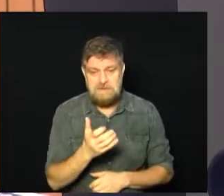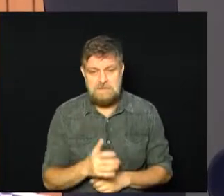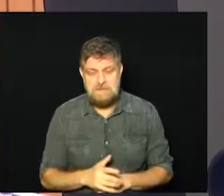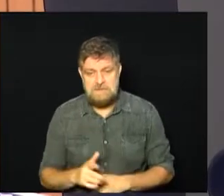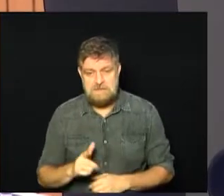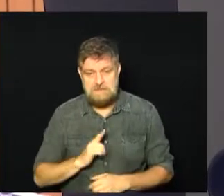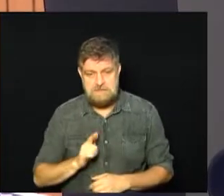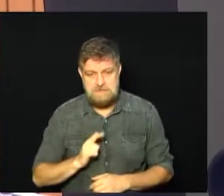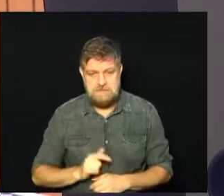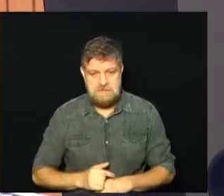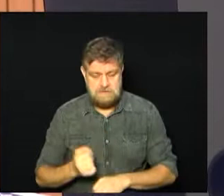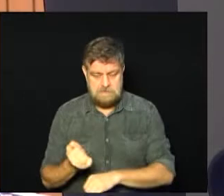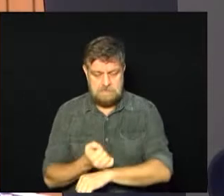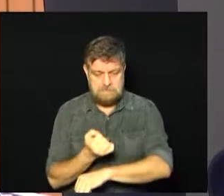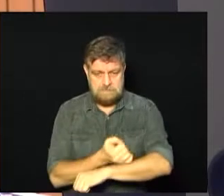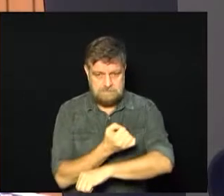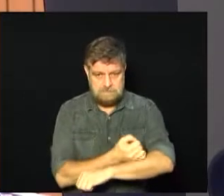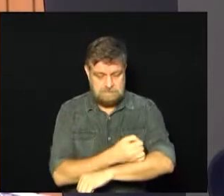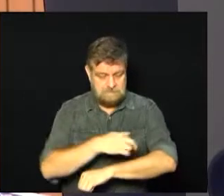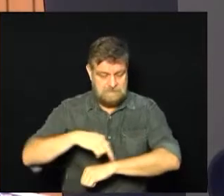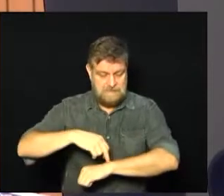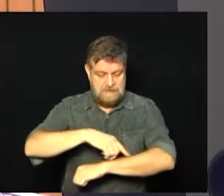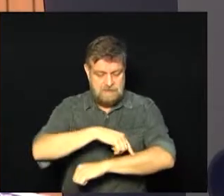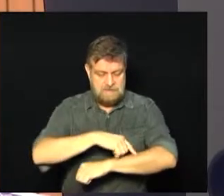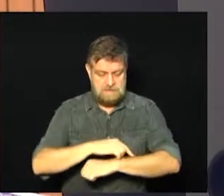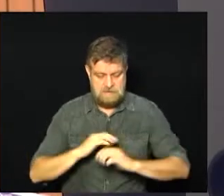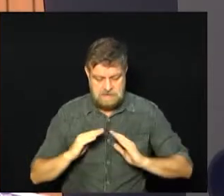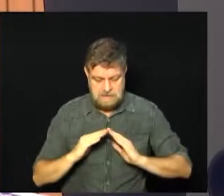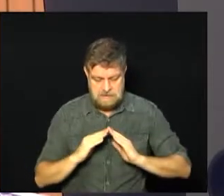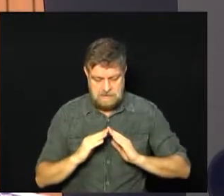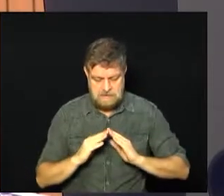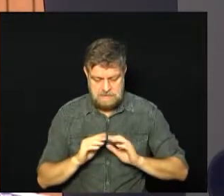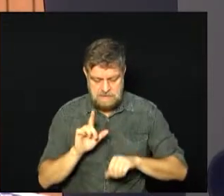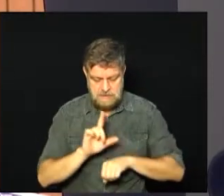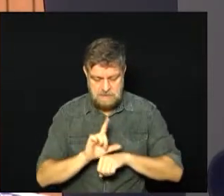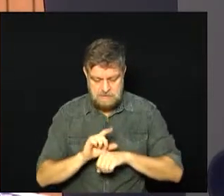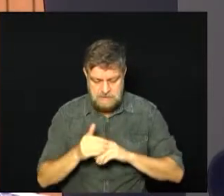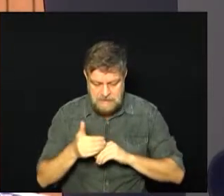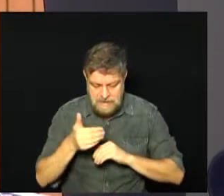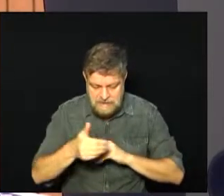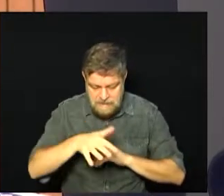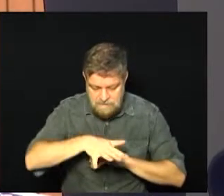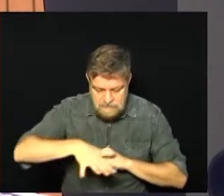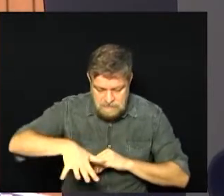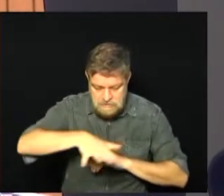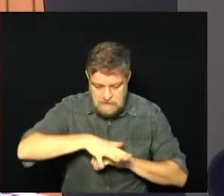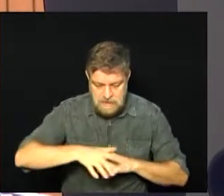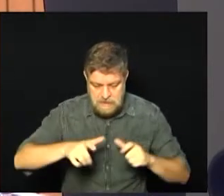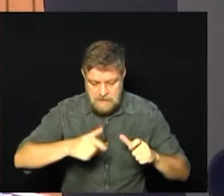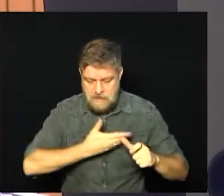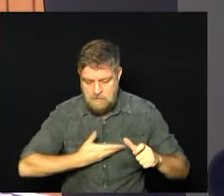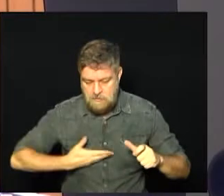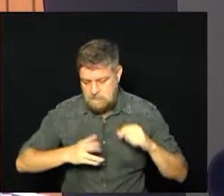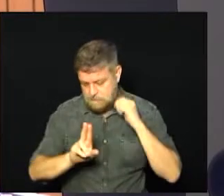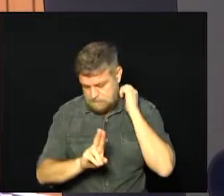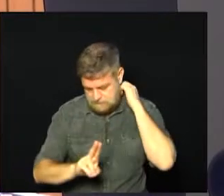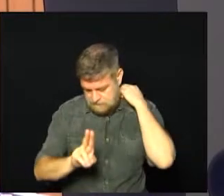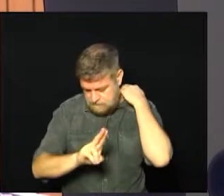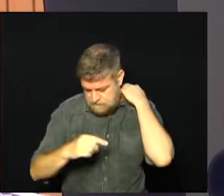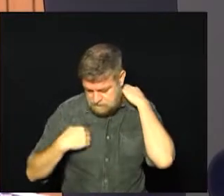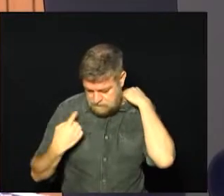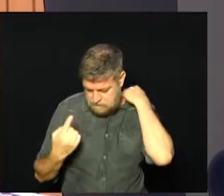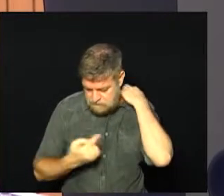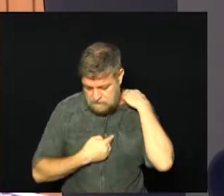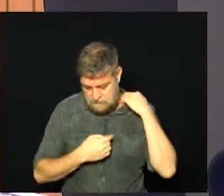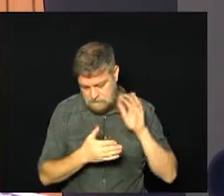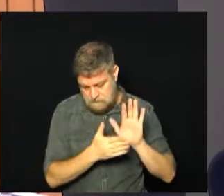de parklets no seu negócio, né? Então, eu vou apresentar aqui as modificações que propusemos, né, em relação